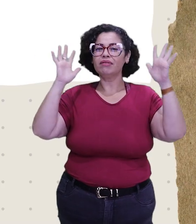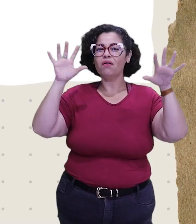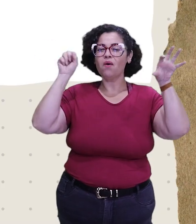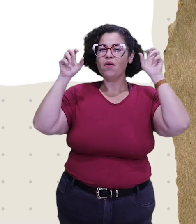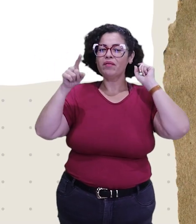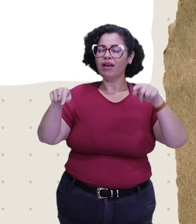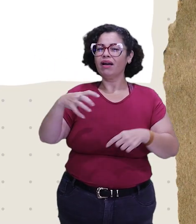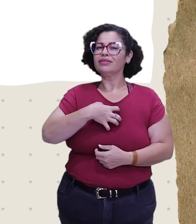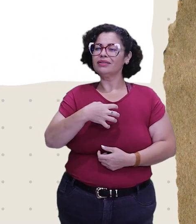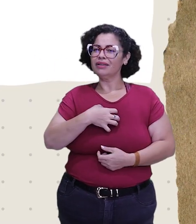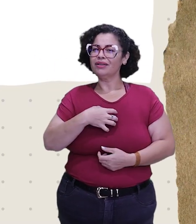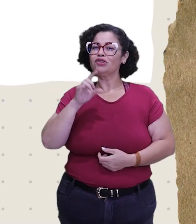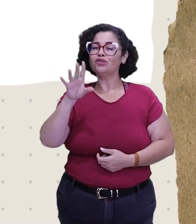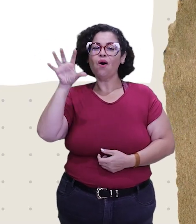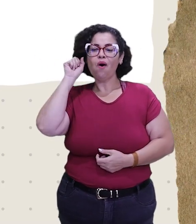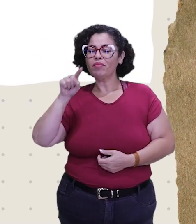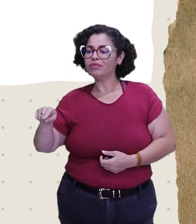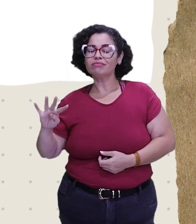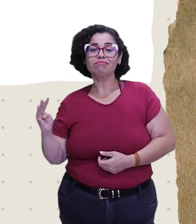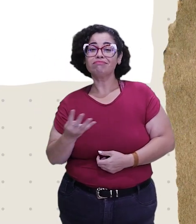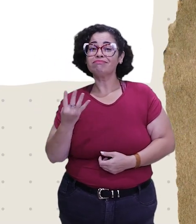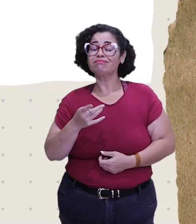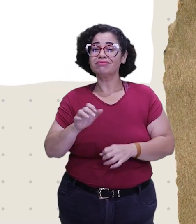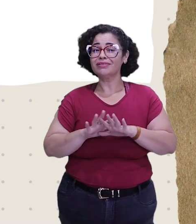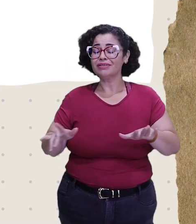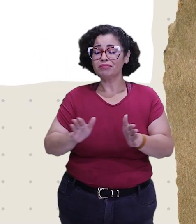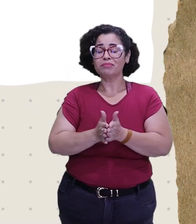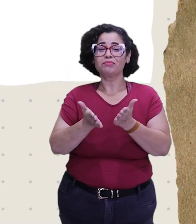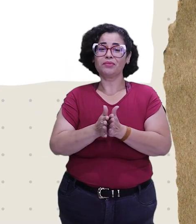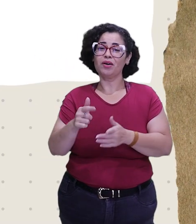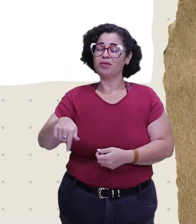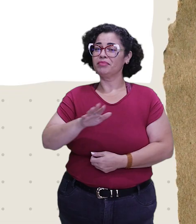cidade da Bahia, só para os ouvidos aventureiros e pobres dos